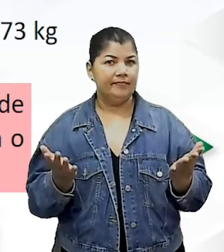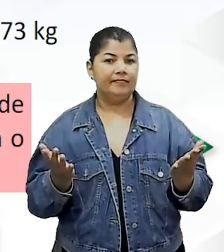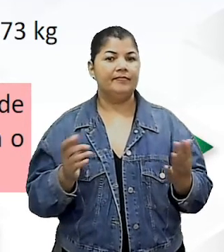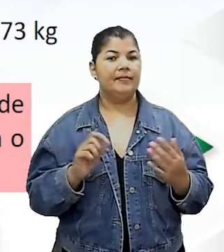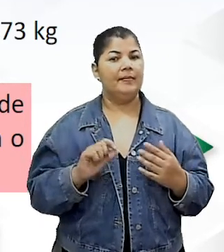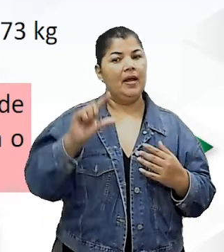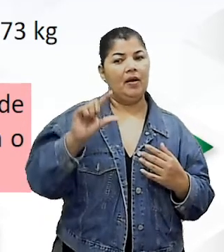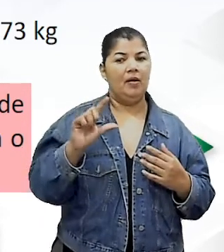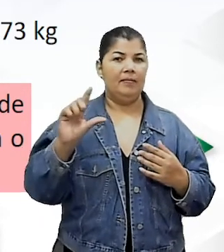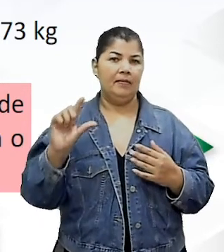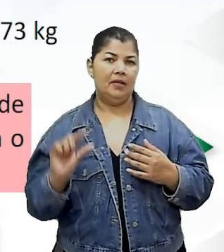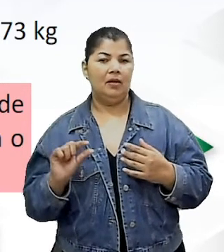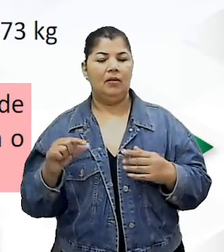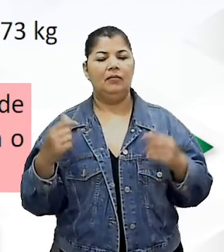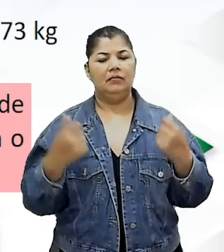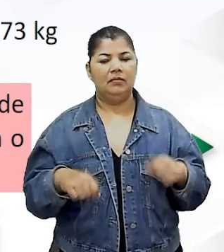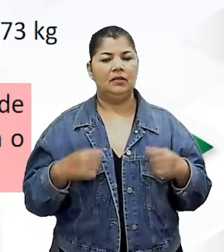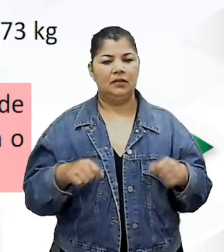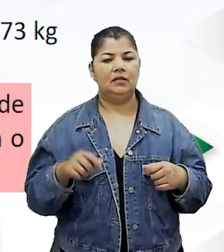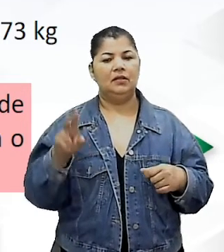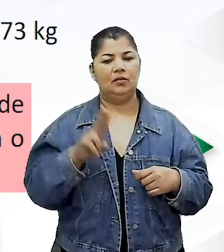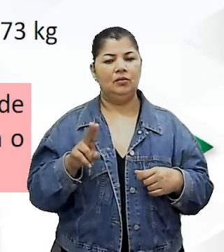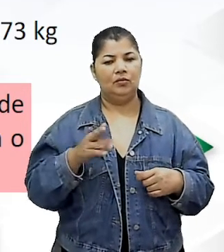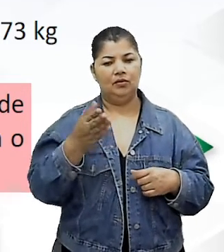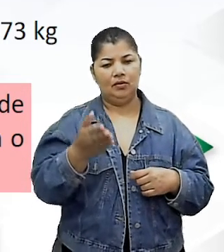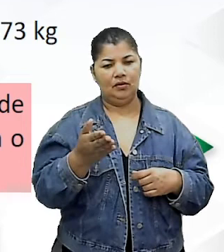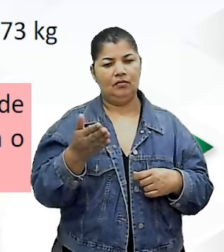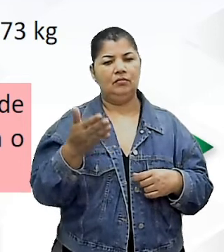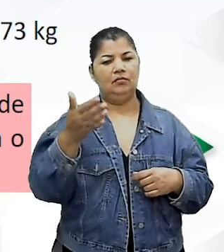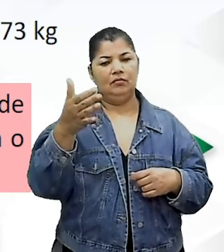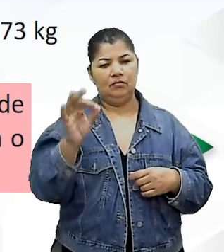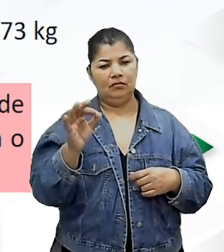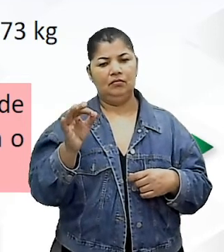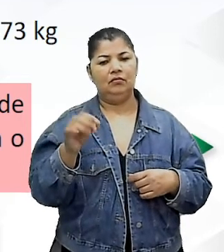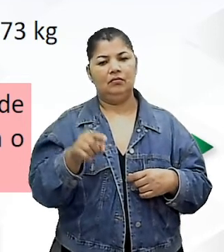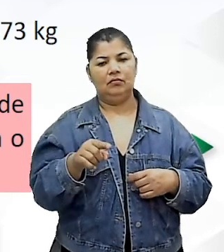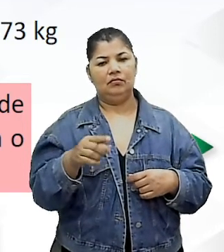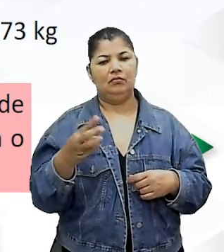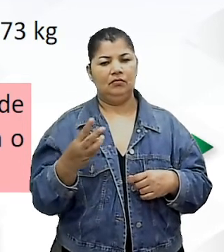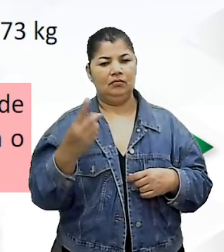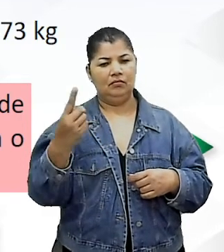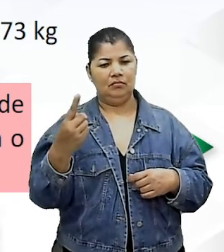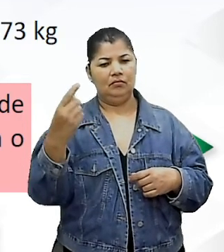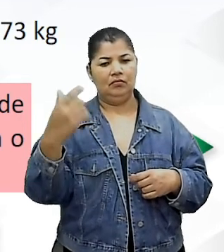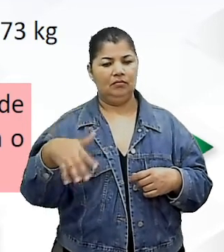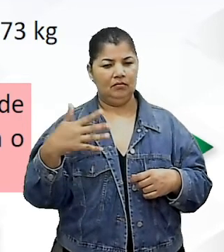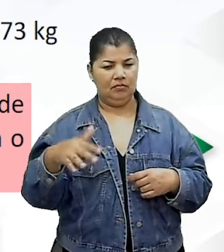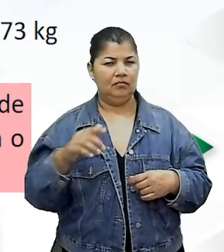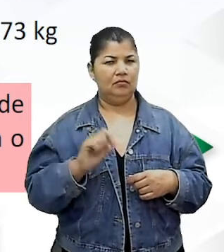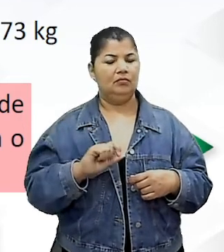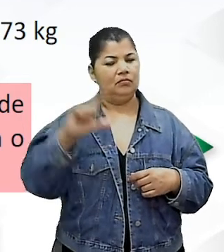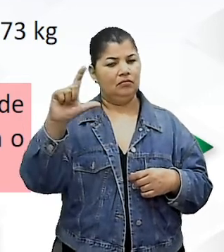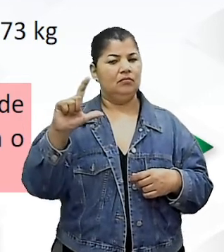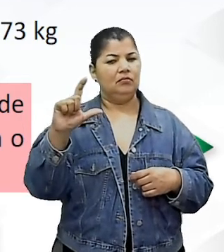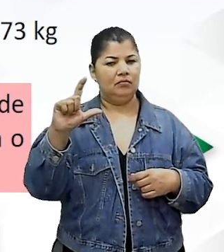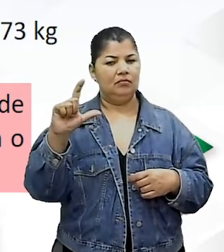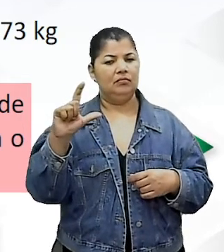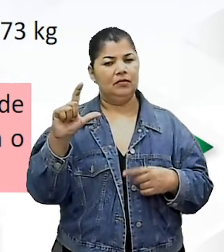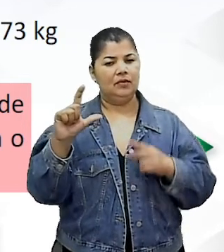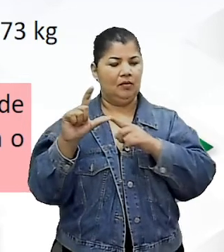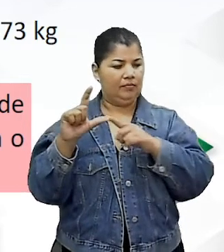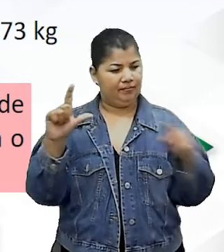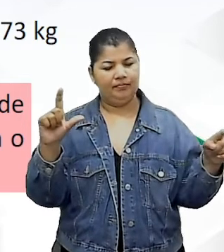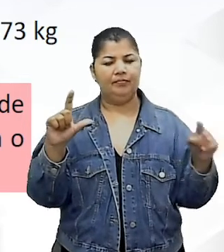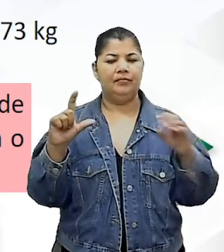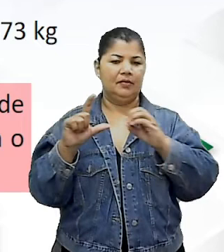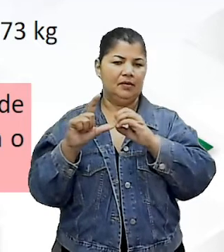maior e menor, a gente usa a referência do 10. E 31 é muito maior, no caso tem mais zeros, é